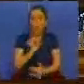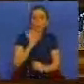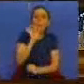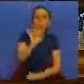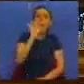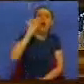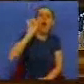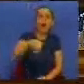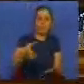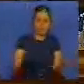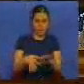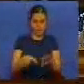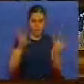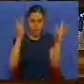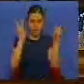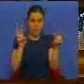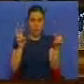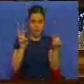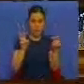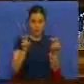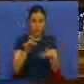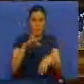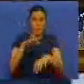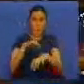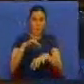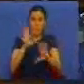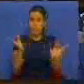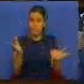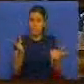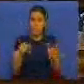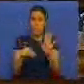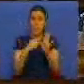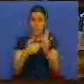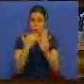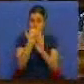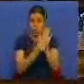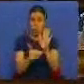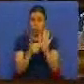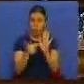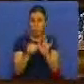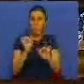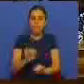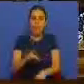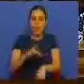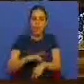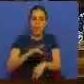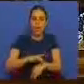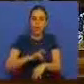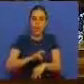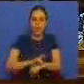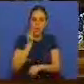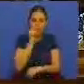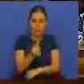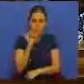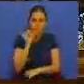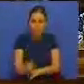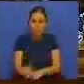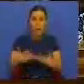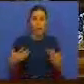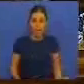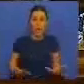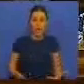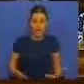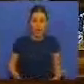relativamente à matéria da consulta, da lista de espera para as consultas, que são, neste